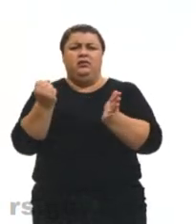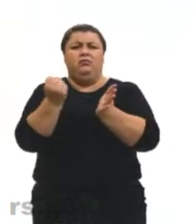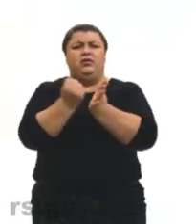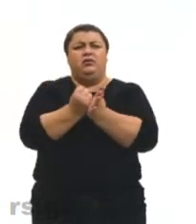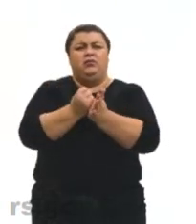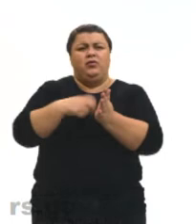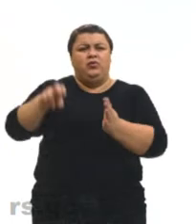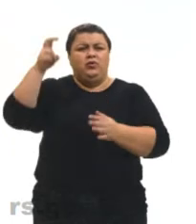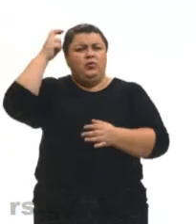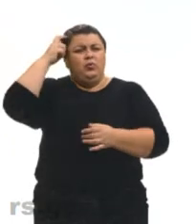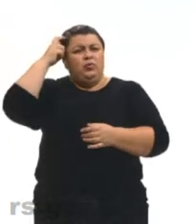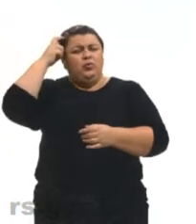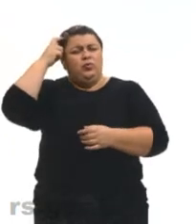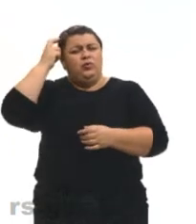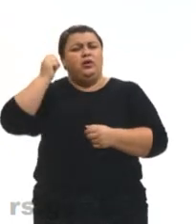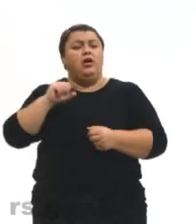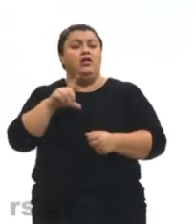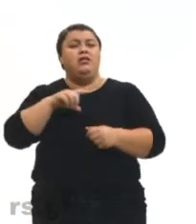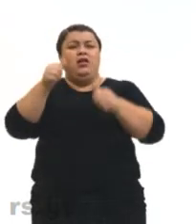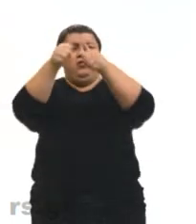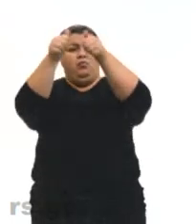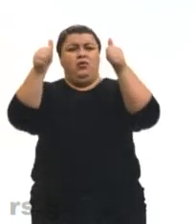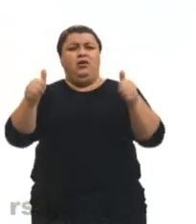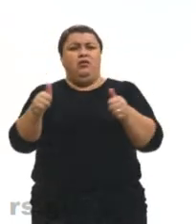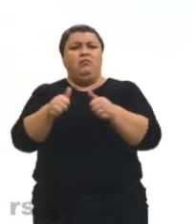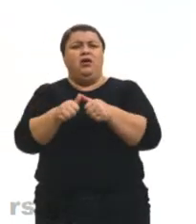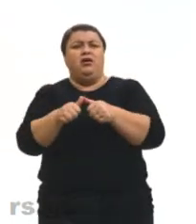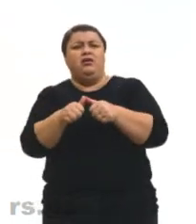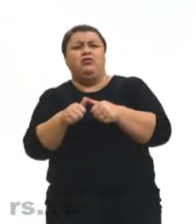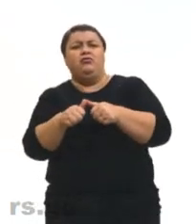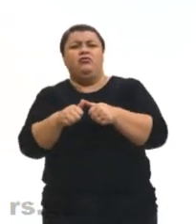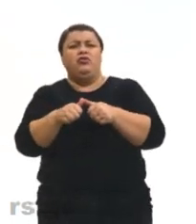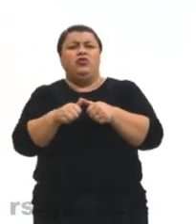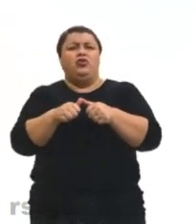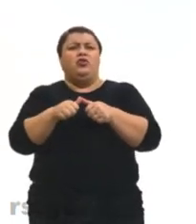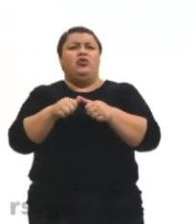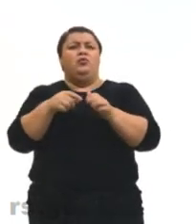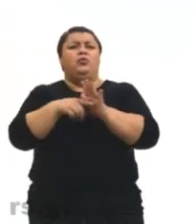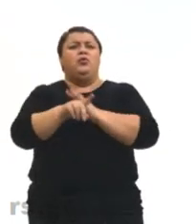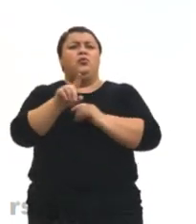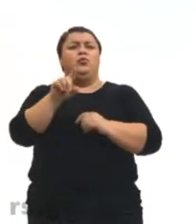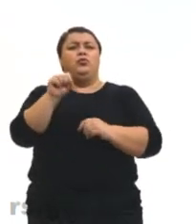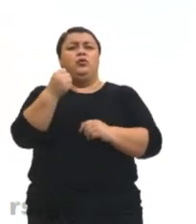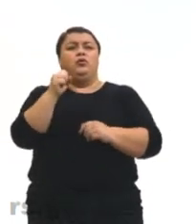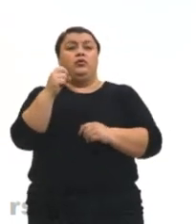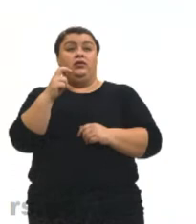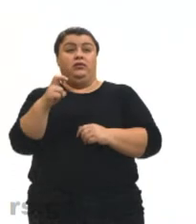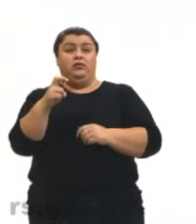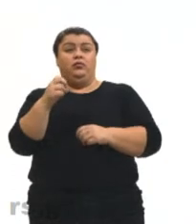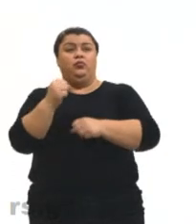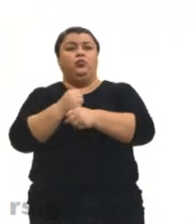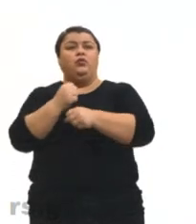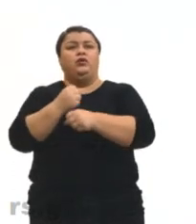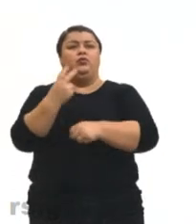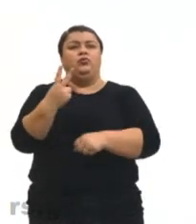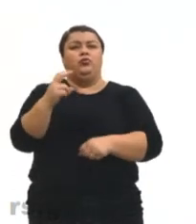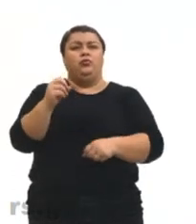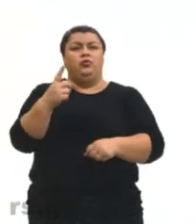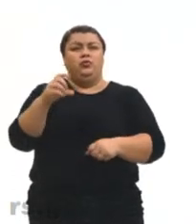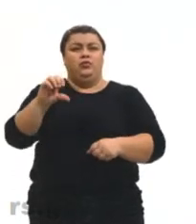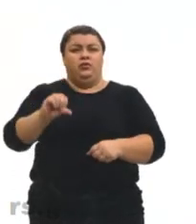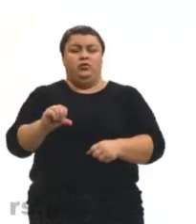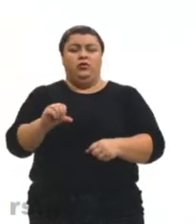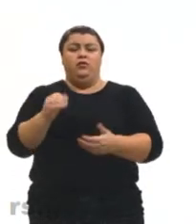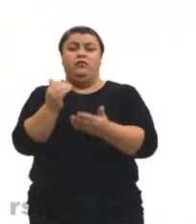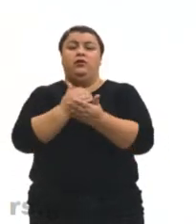Cultura EA gente tem uma imagem então nessa questão a questão 85 do Enem 2019 do caderno azul